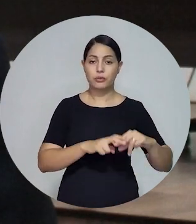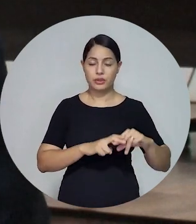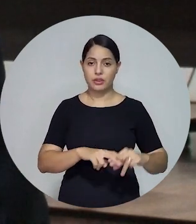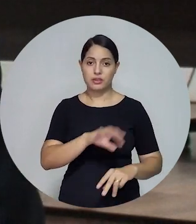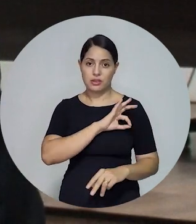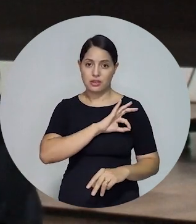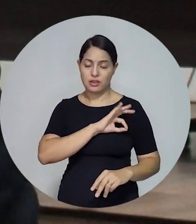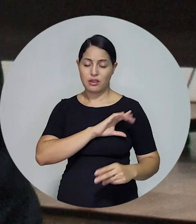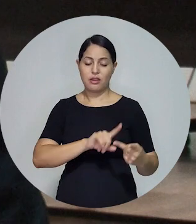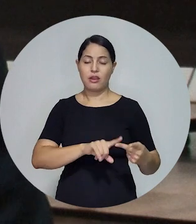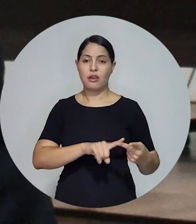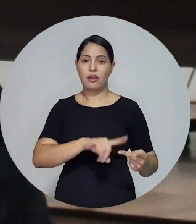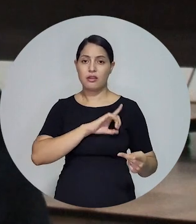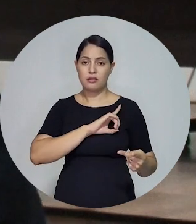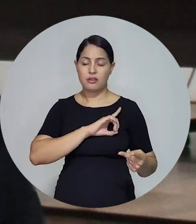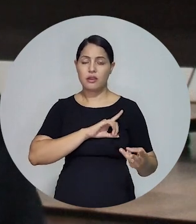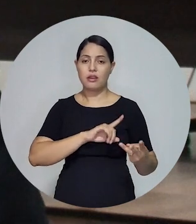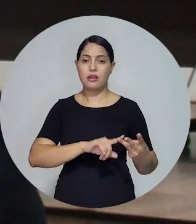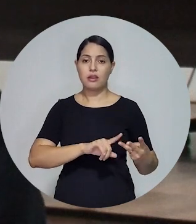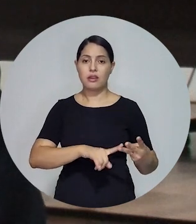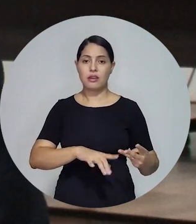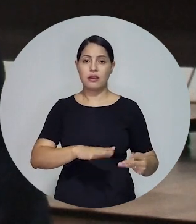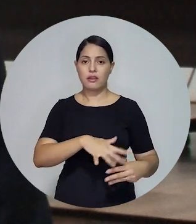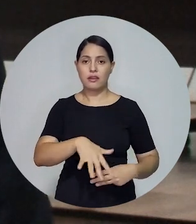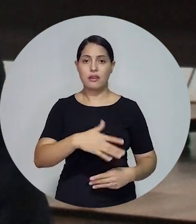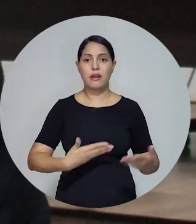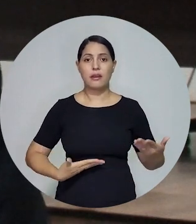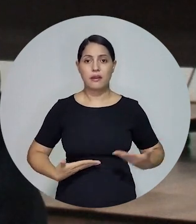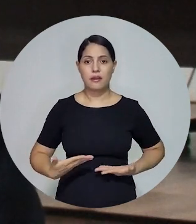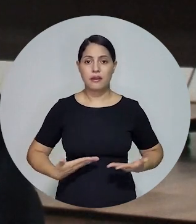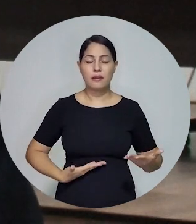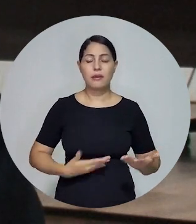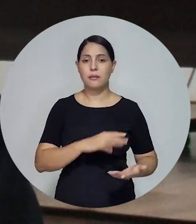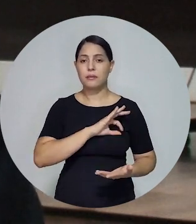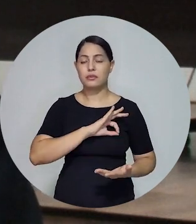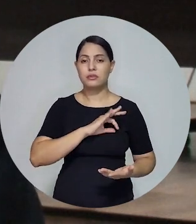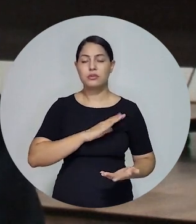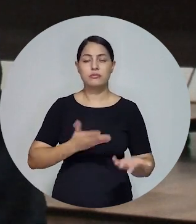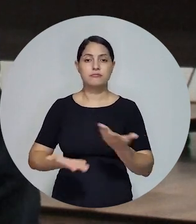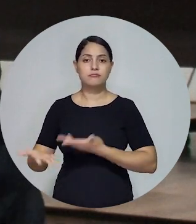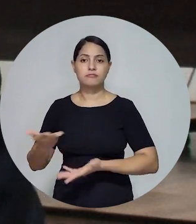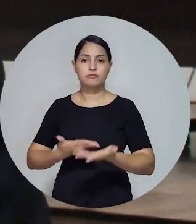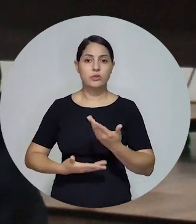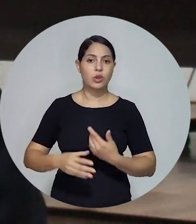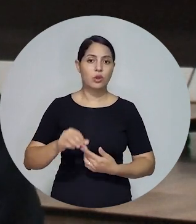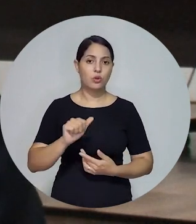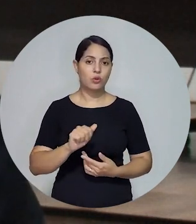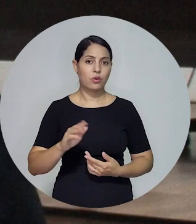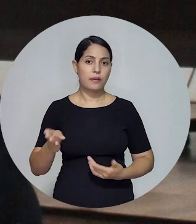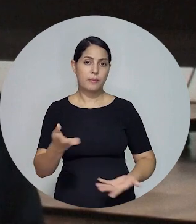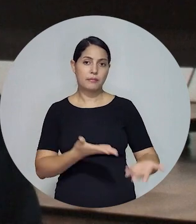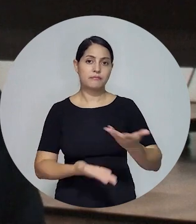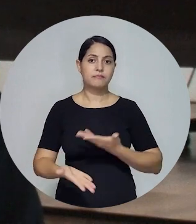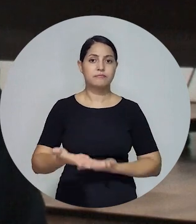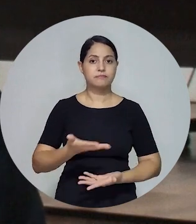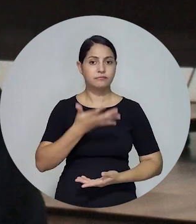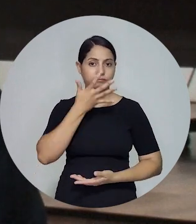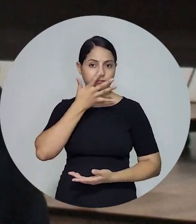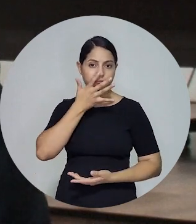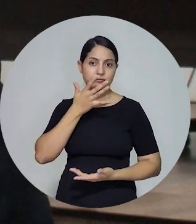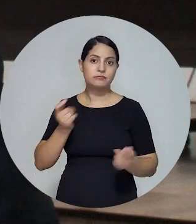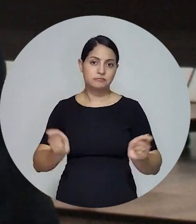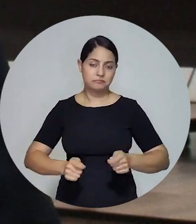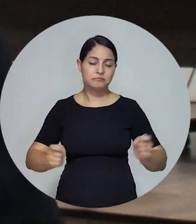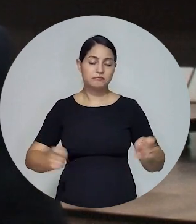que dessa forma delegados e agentes possam ouvir a voz da advocacia e ouvir a voz da